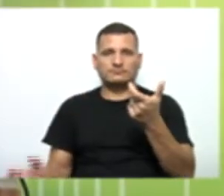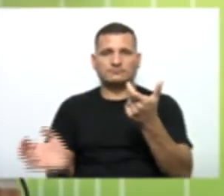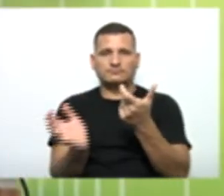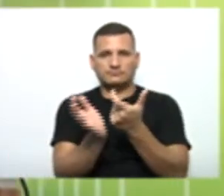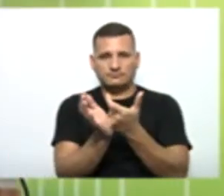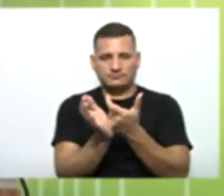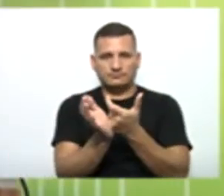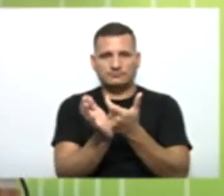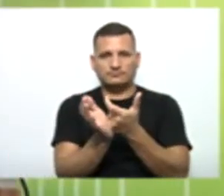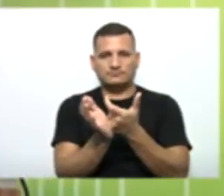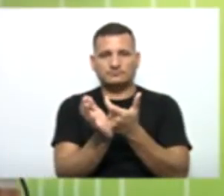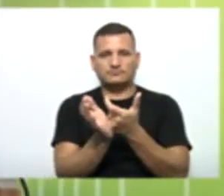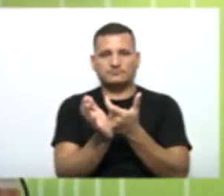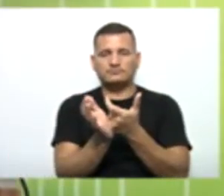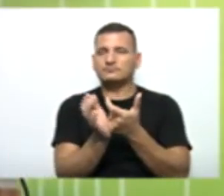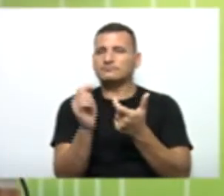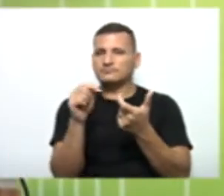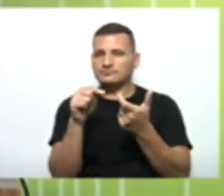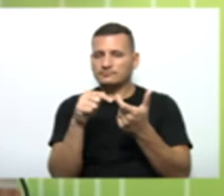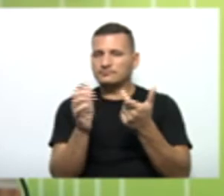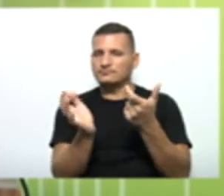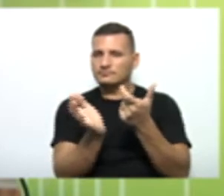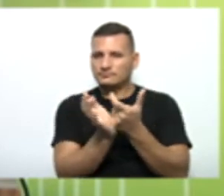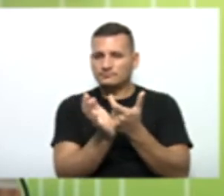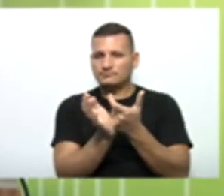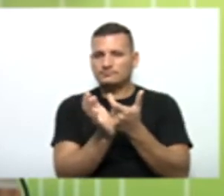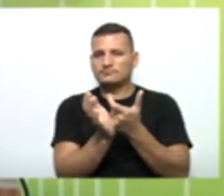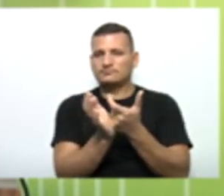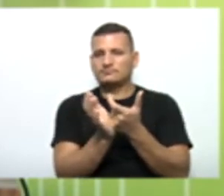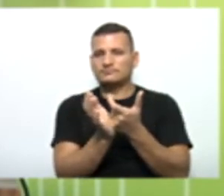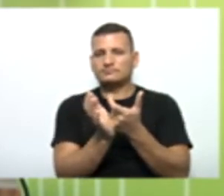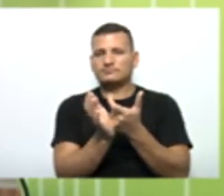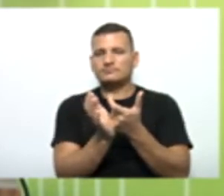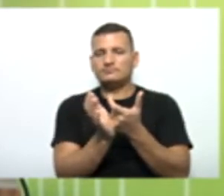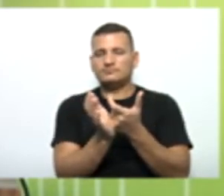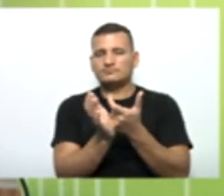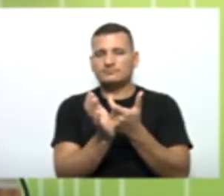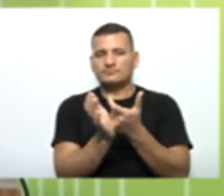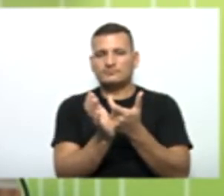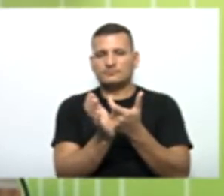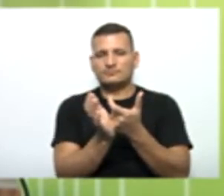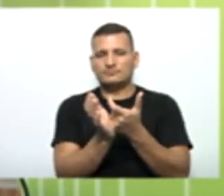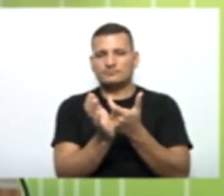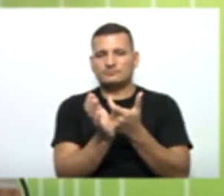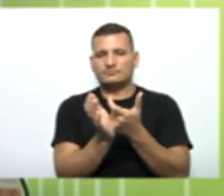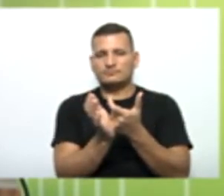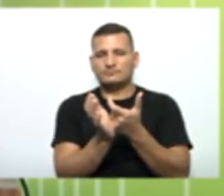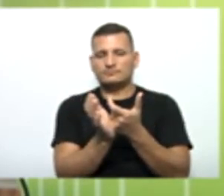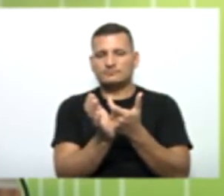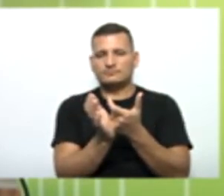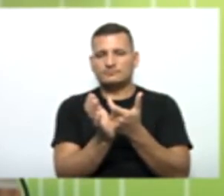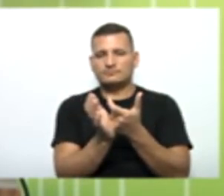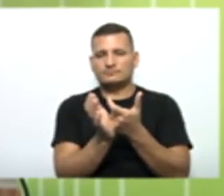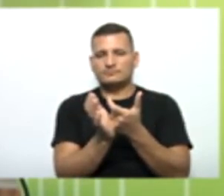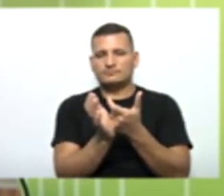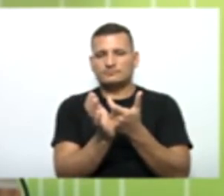um grupo. E essa classe, ela tem que ser, vamos supor,